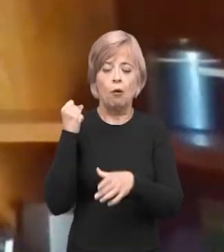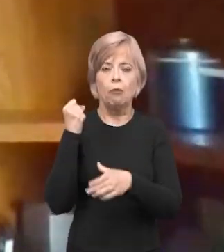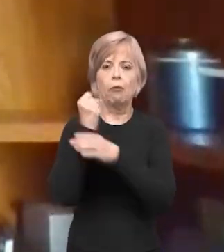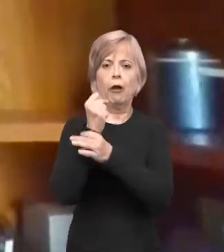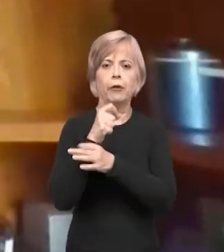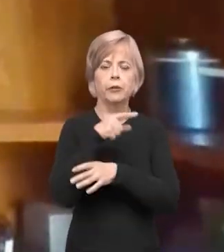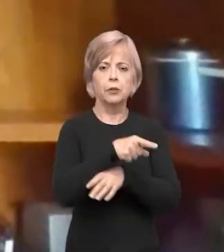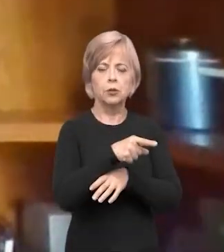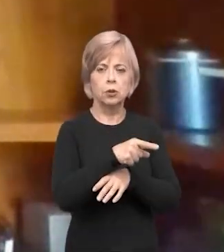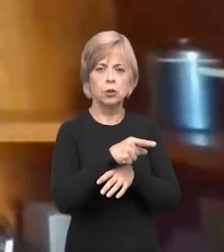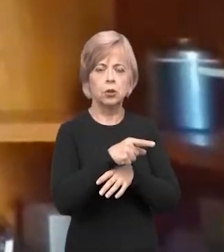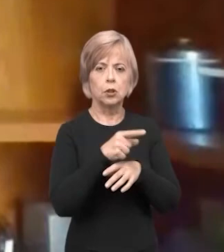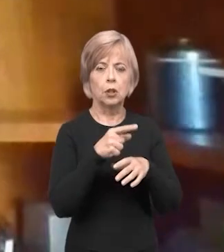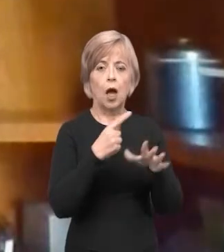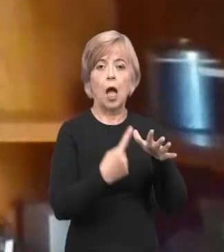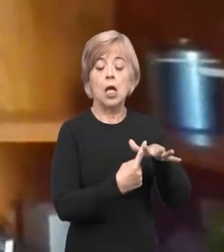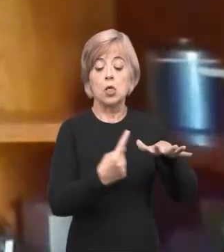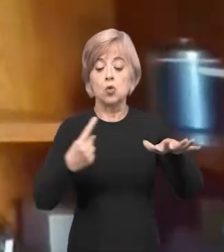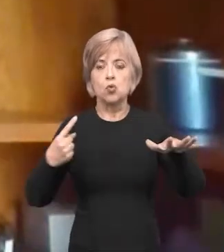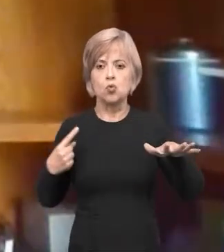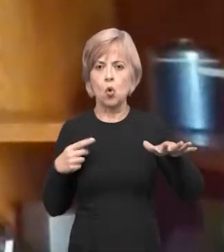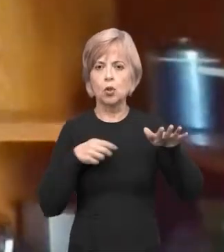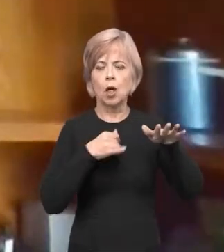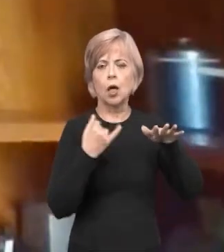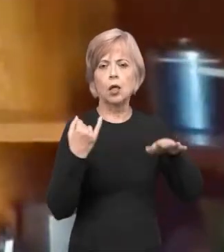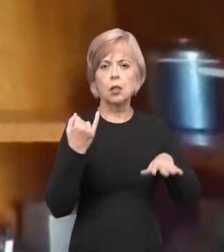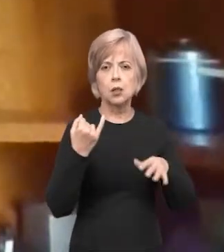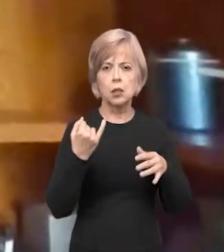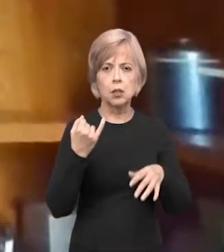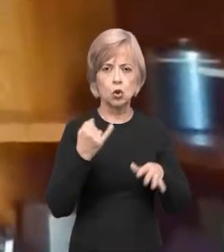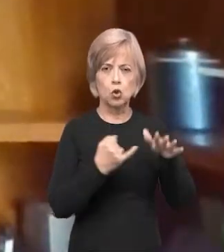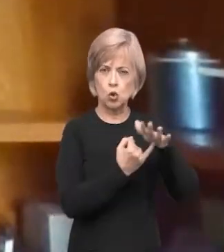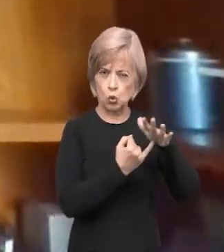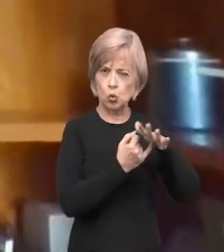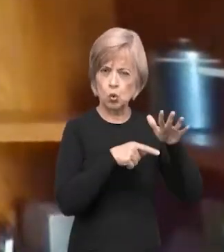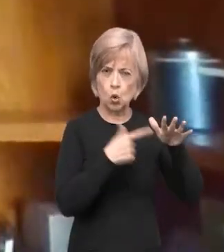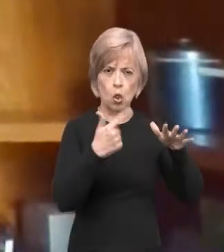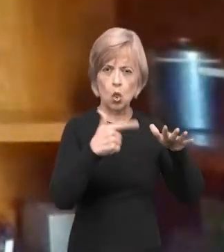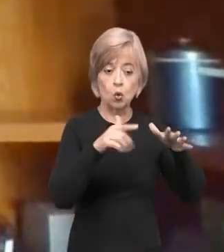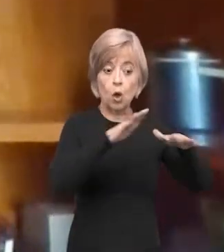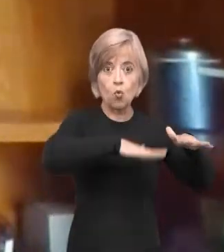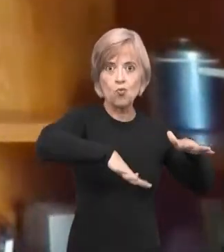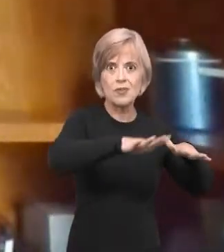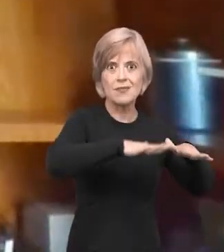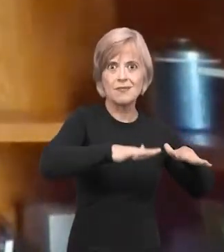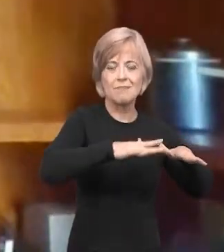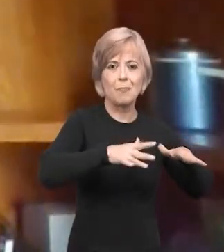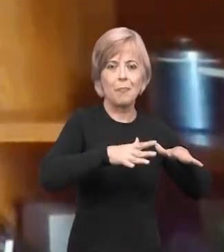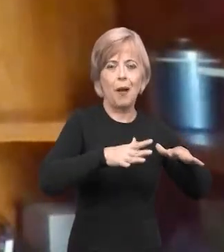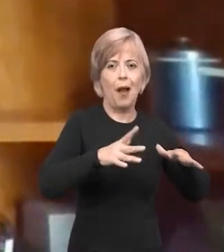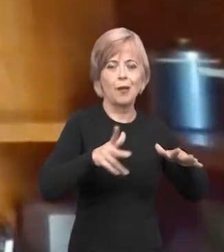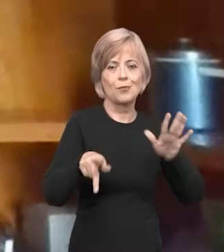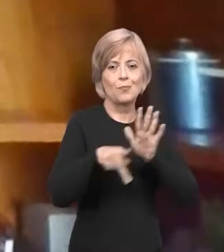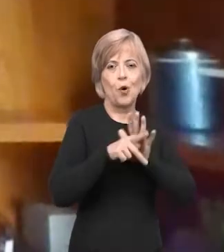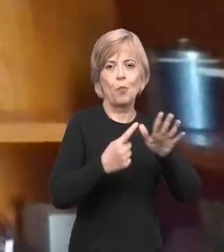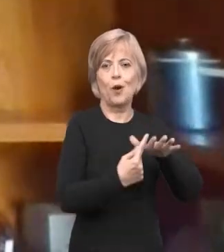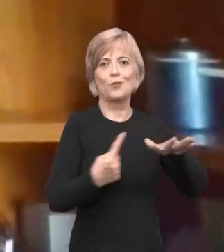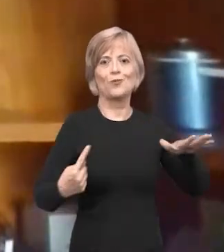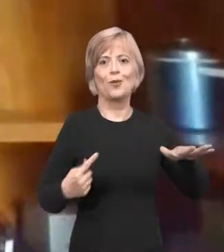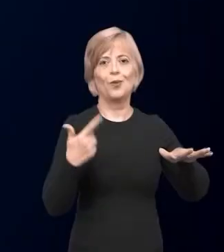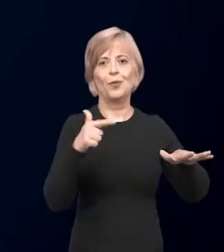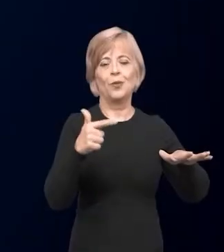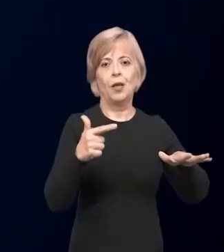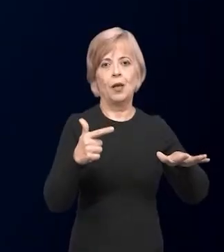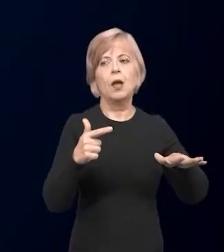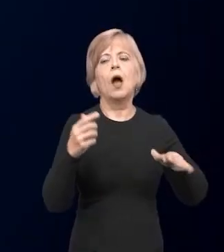de isolamento nessas instituições. Várias não têm um espaço propício para o isolamento caso alguém tenha coronavírus. Então foram